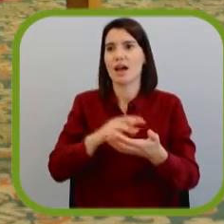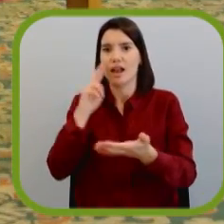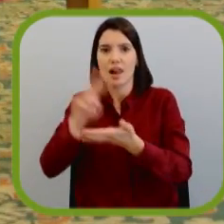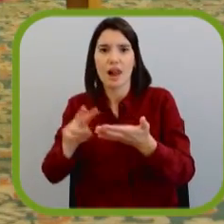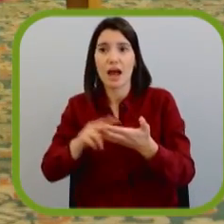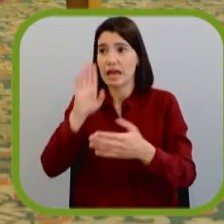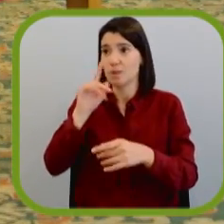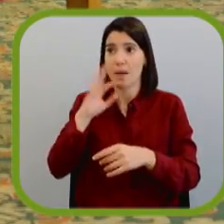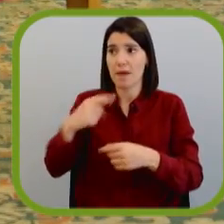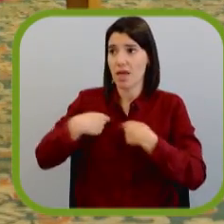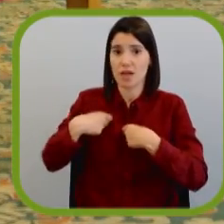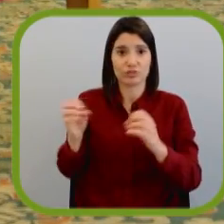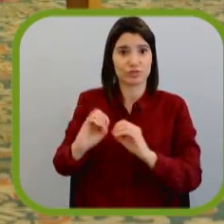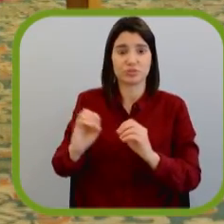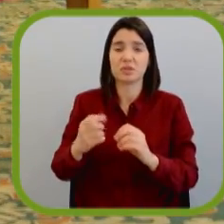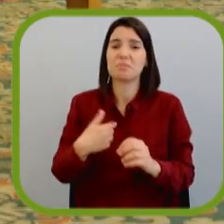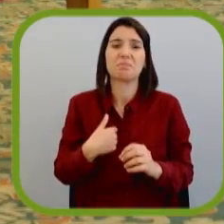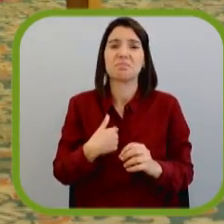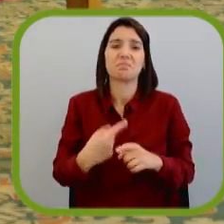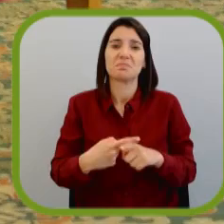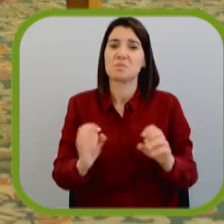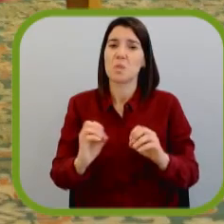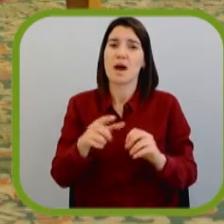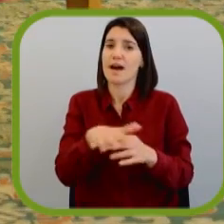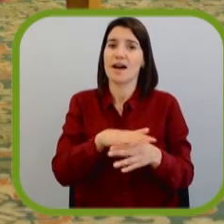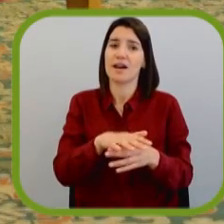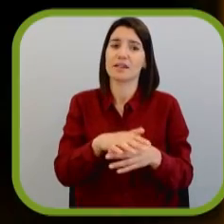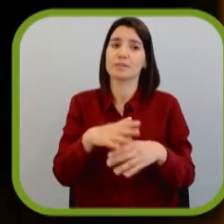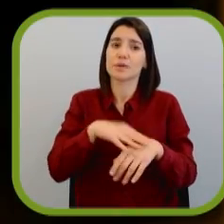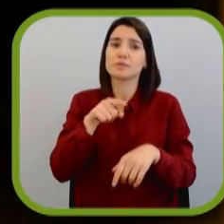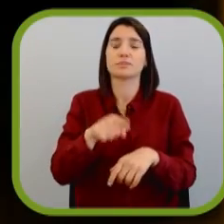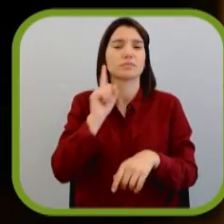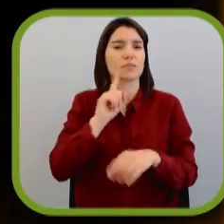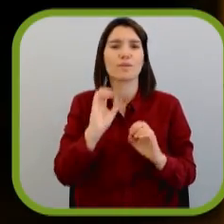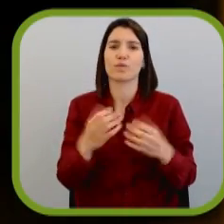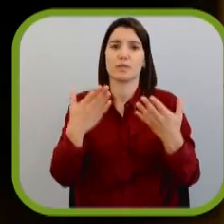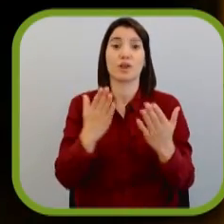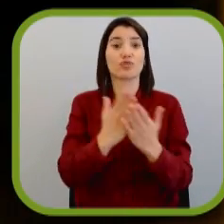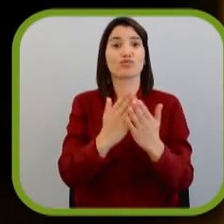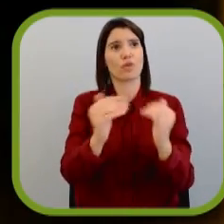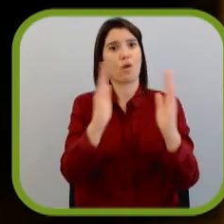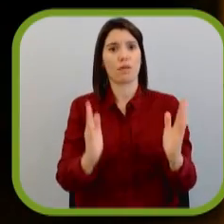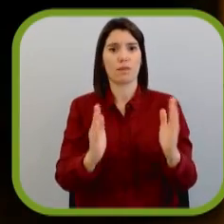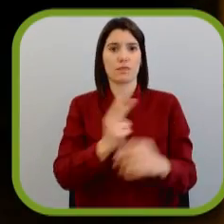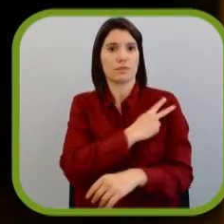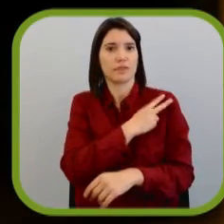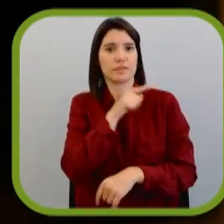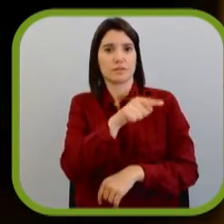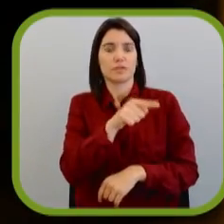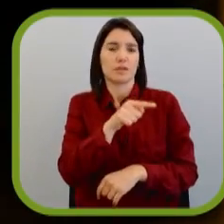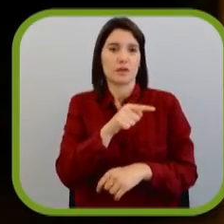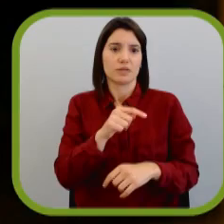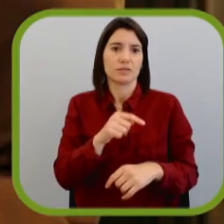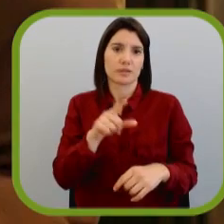sobre os assuntos que estavam a acontecer, eu acho que não teria tanto interesse por esta área, e por isso considero fundamental a escola e a